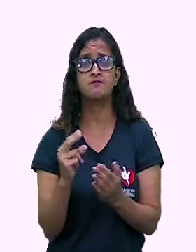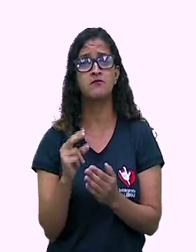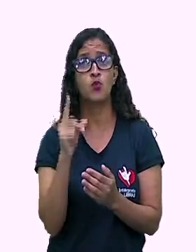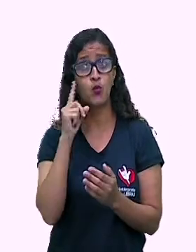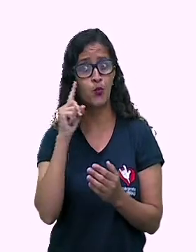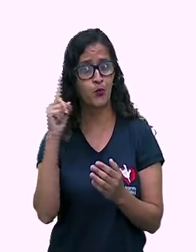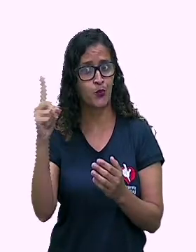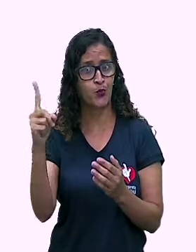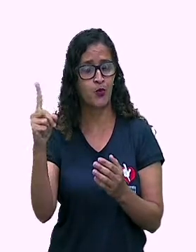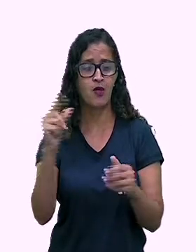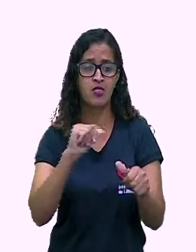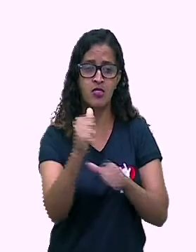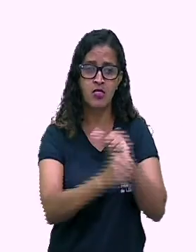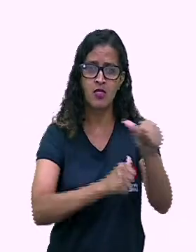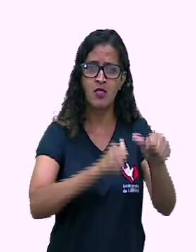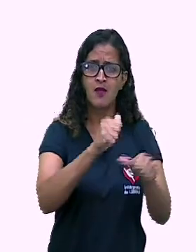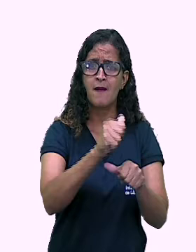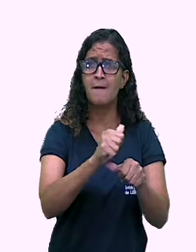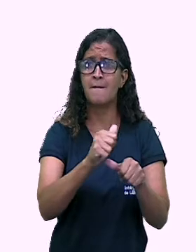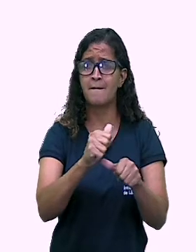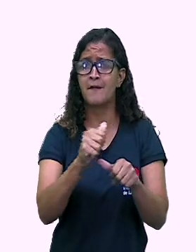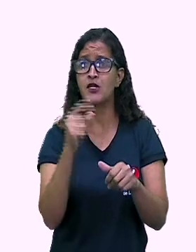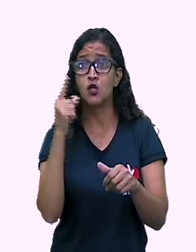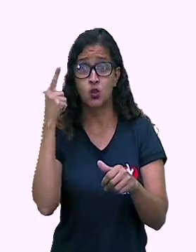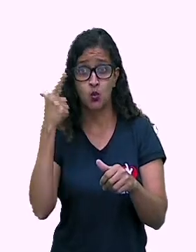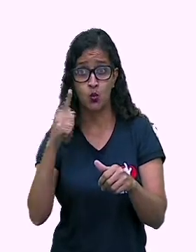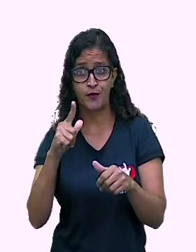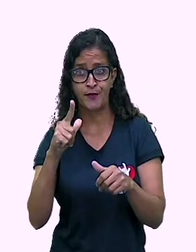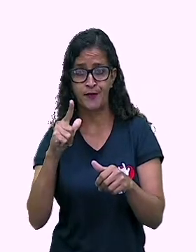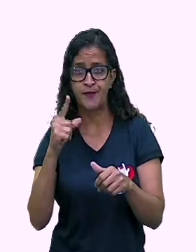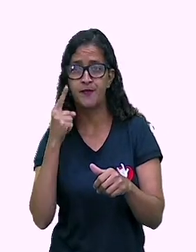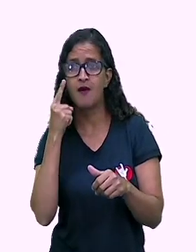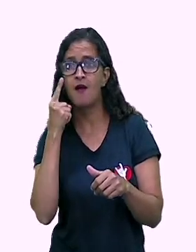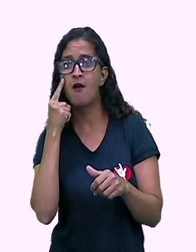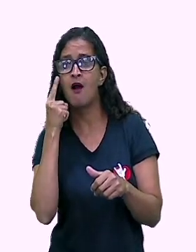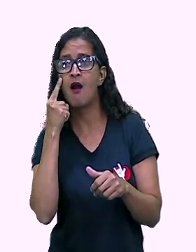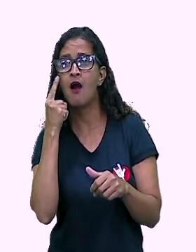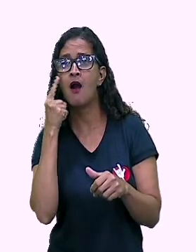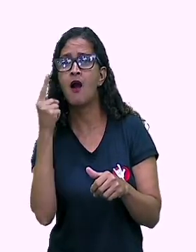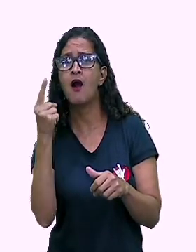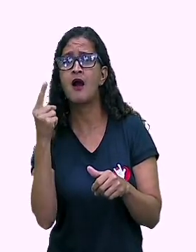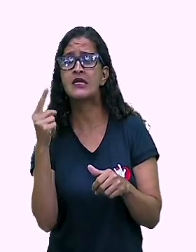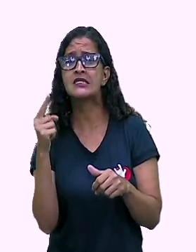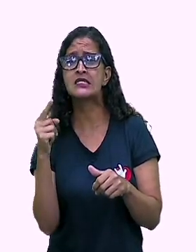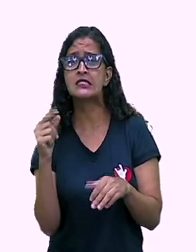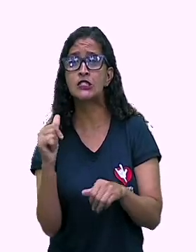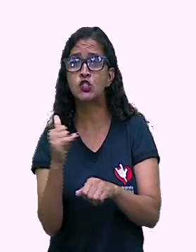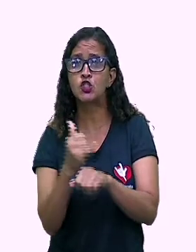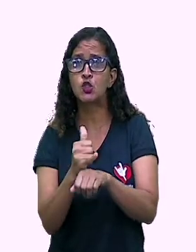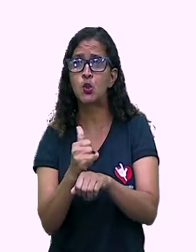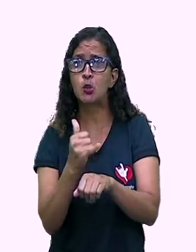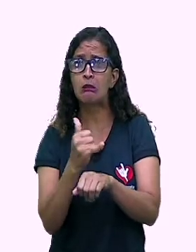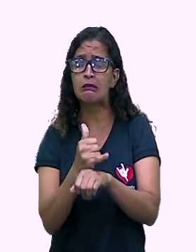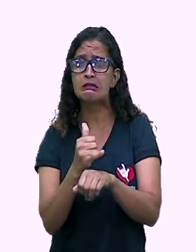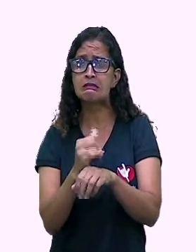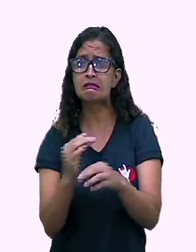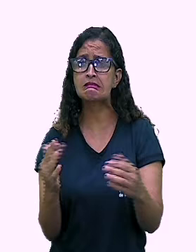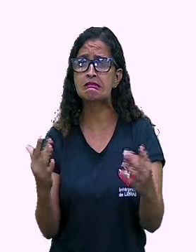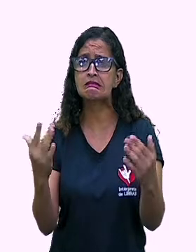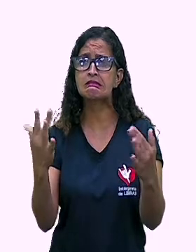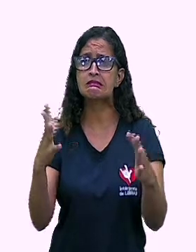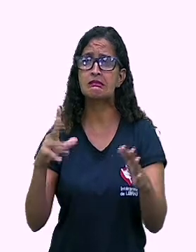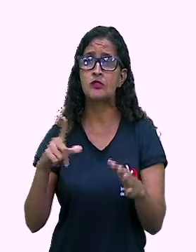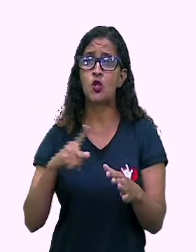das mudanças mais visíveis a olho nu é a formação de ferrugem da esponja de